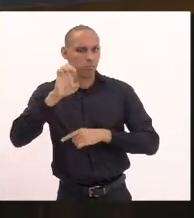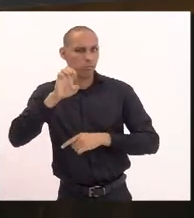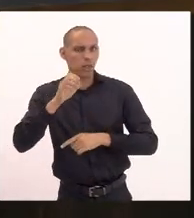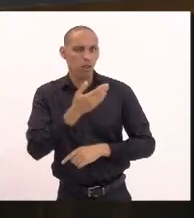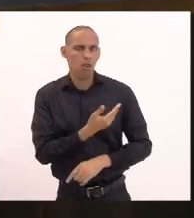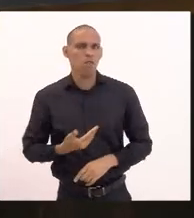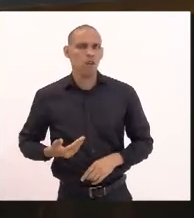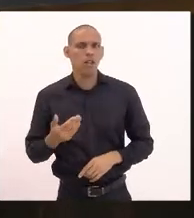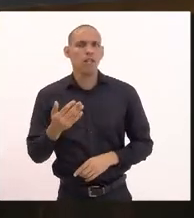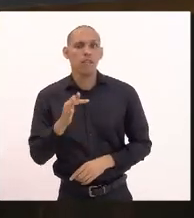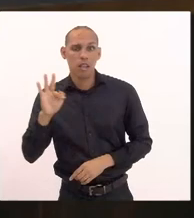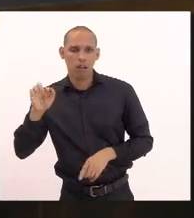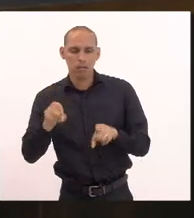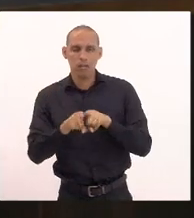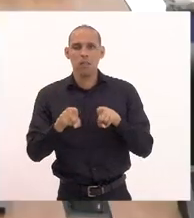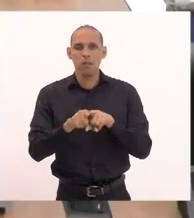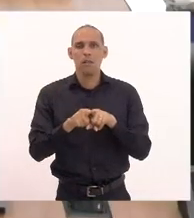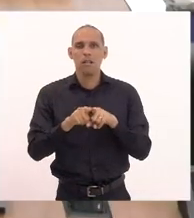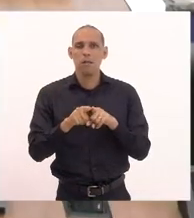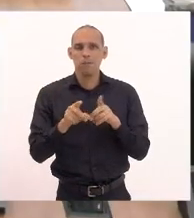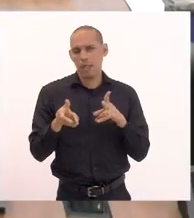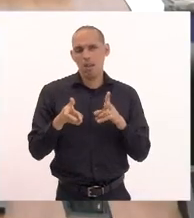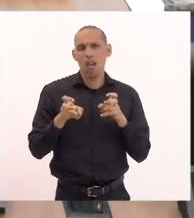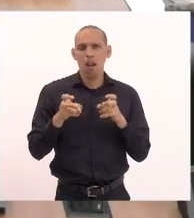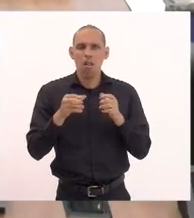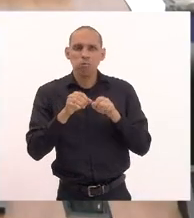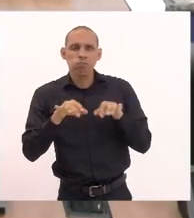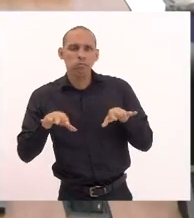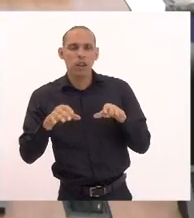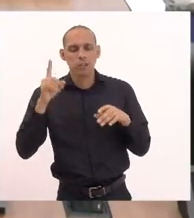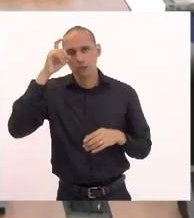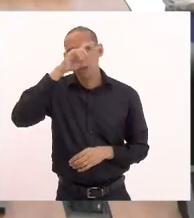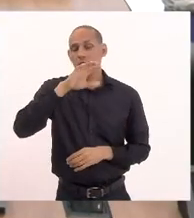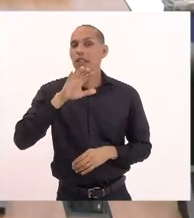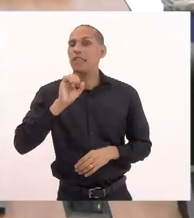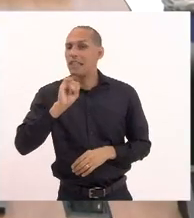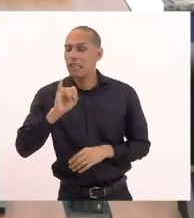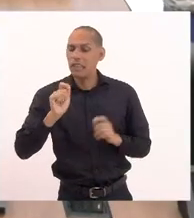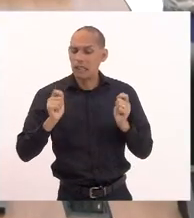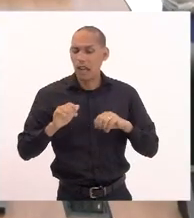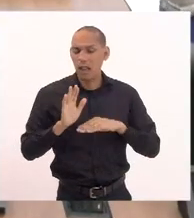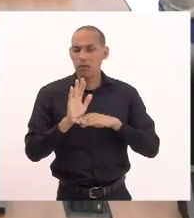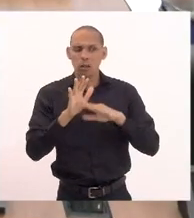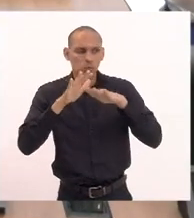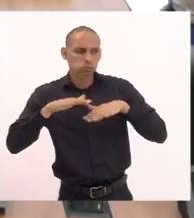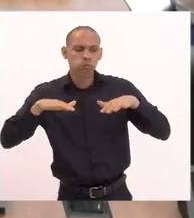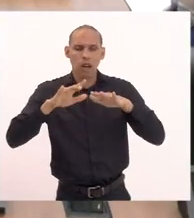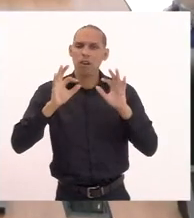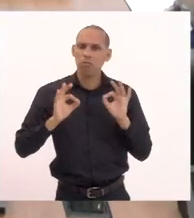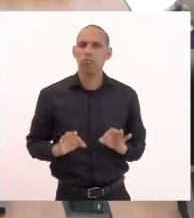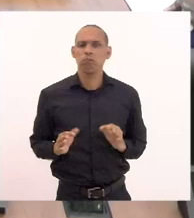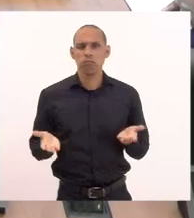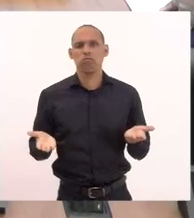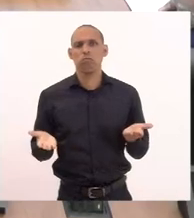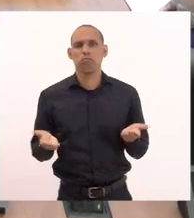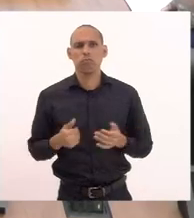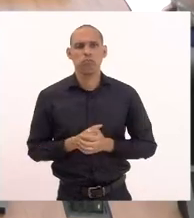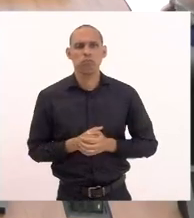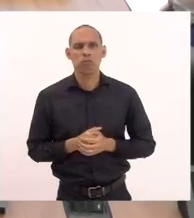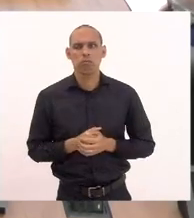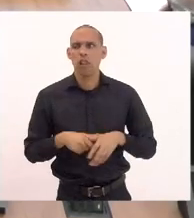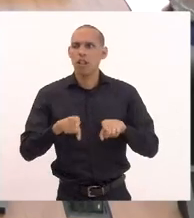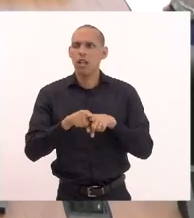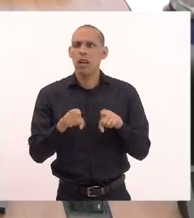governo federal, que reconhece realmente os prejuízos e as dificuldades. Se puder ajudar a todos, eu acho que é justo, né? E dentro do